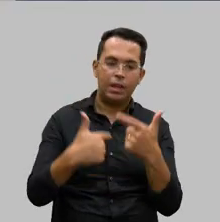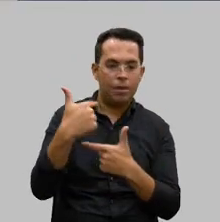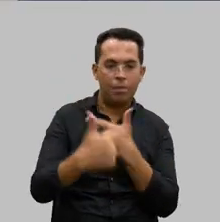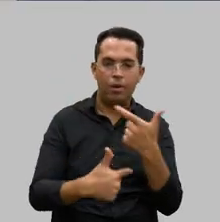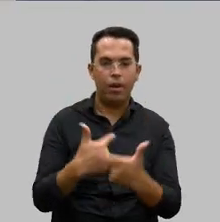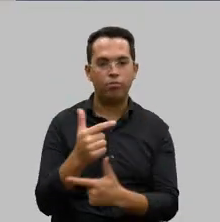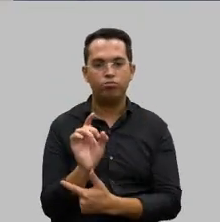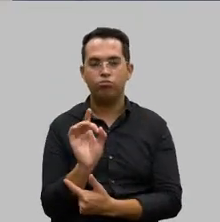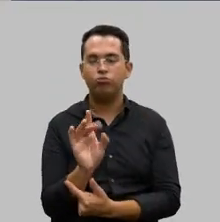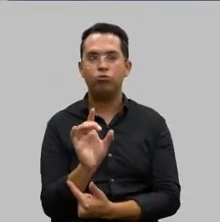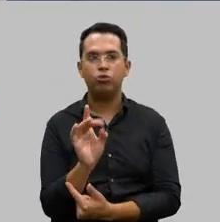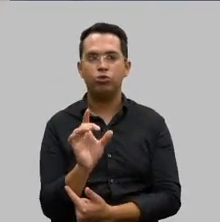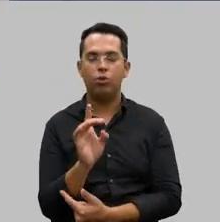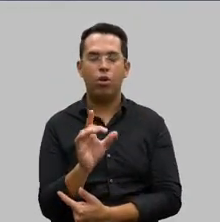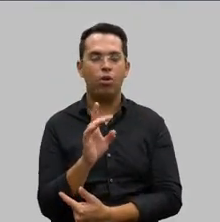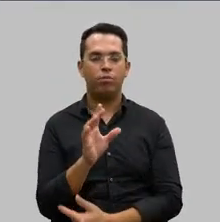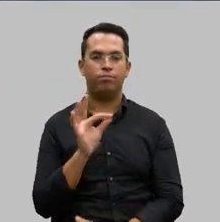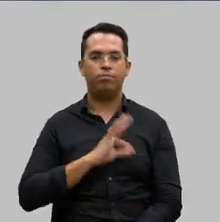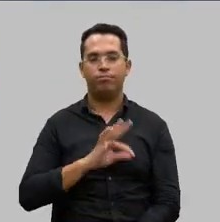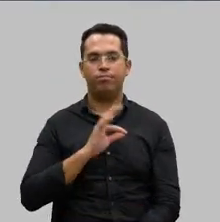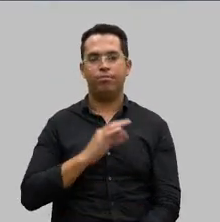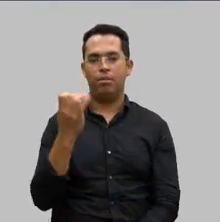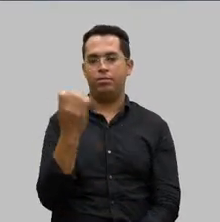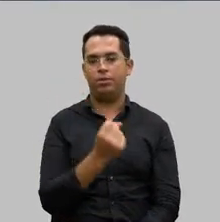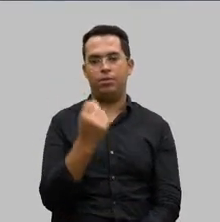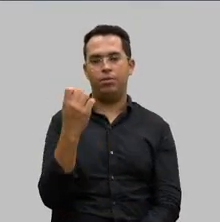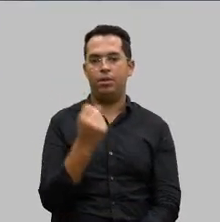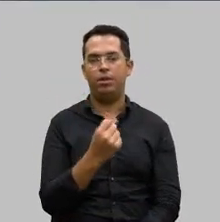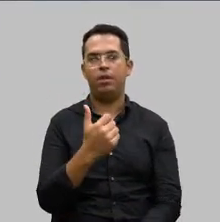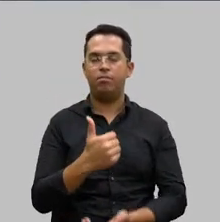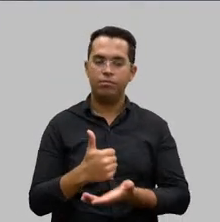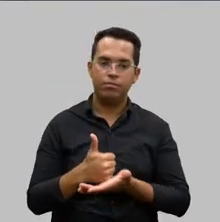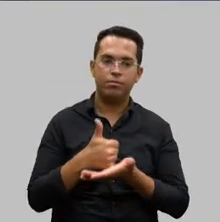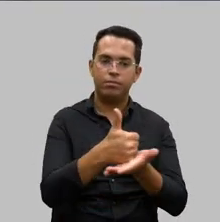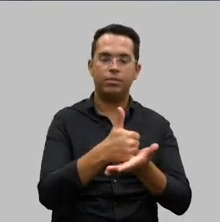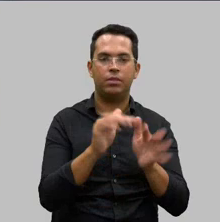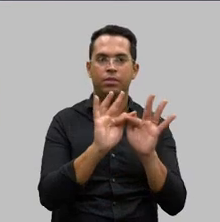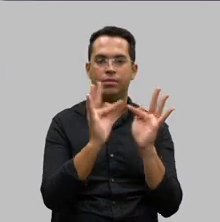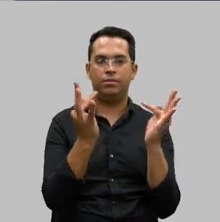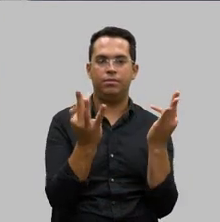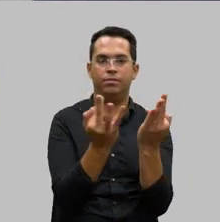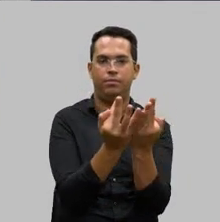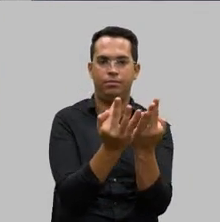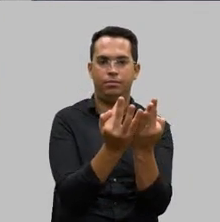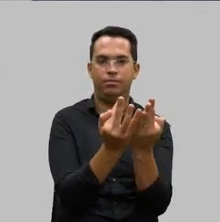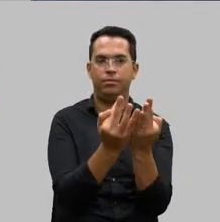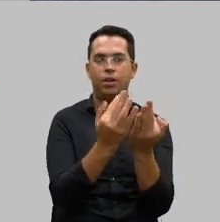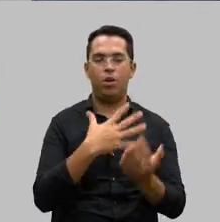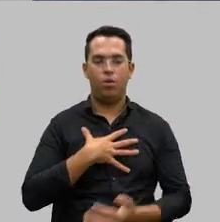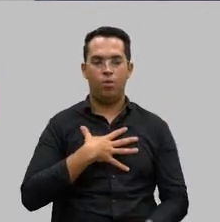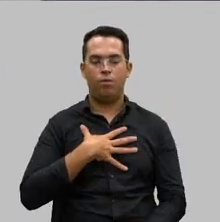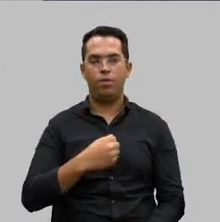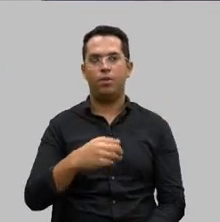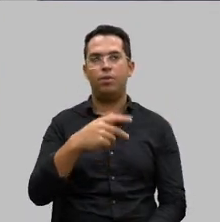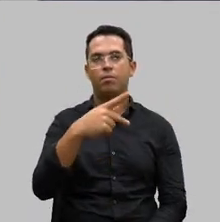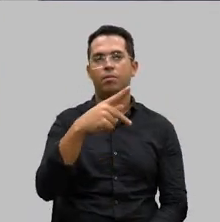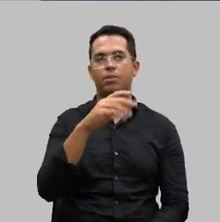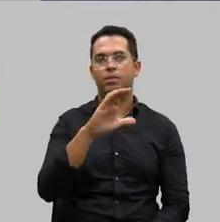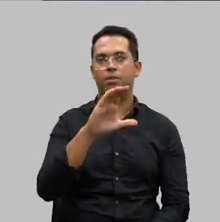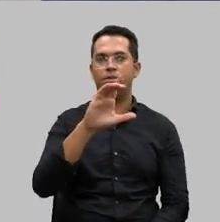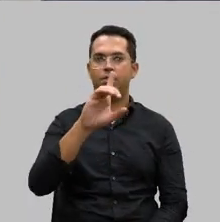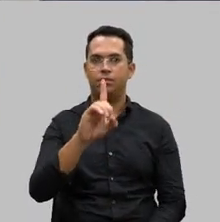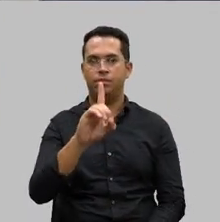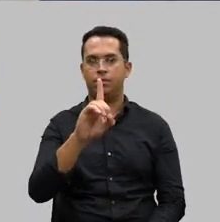ali outra coisa que eu acho que a gente realmente tem que buscar cada vez mais essa visão para